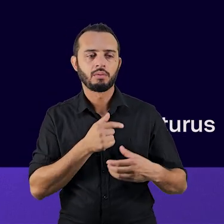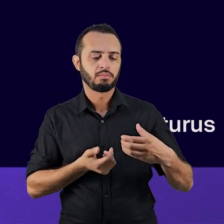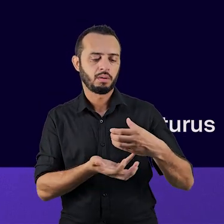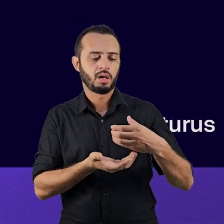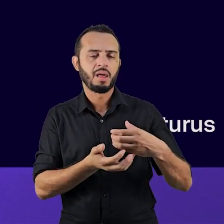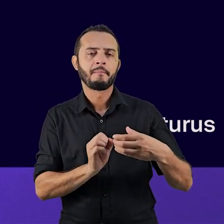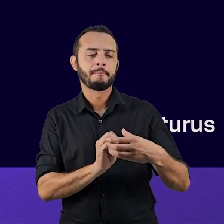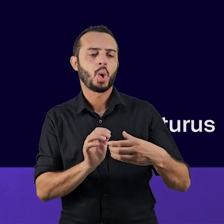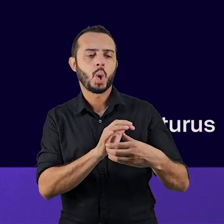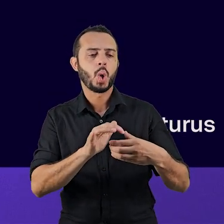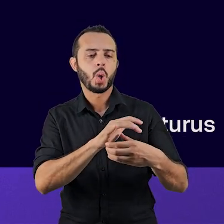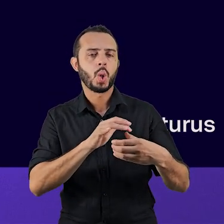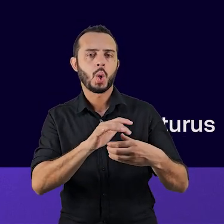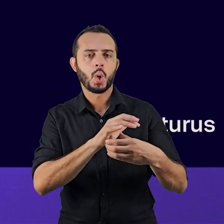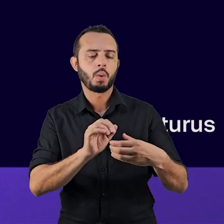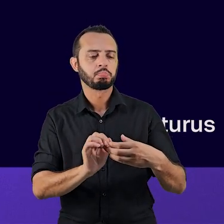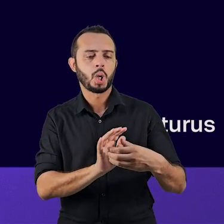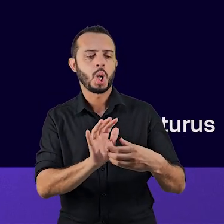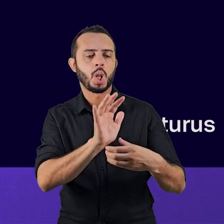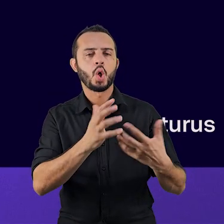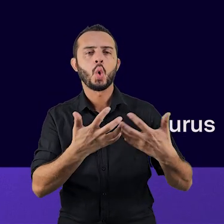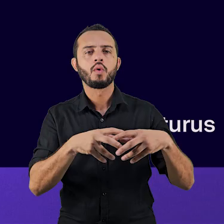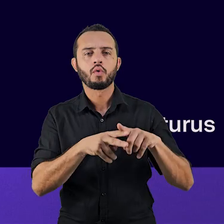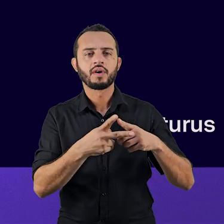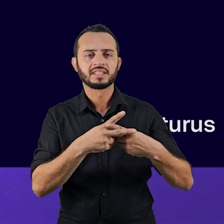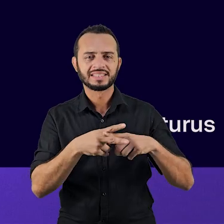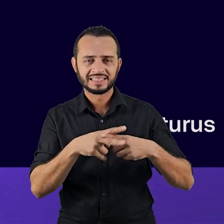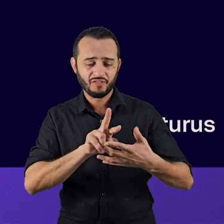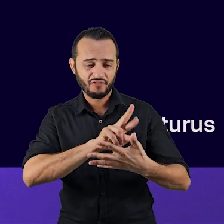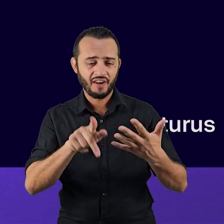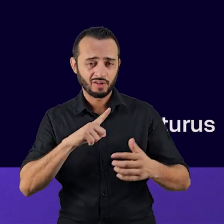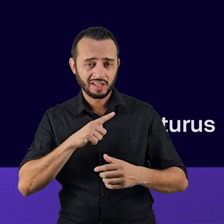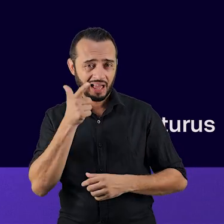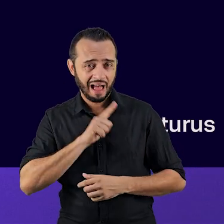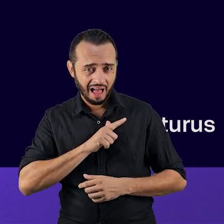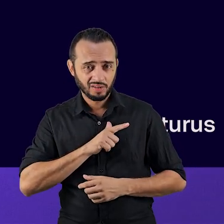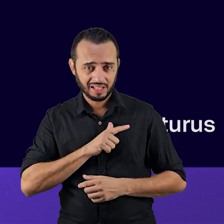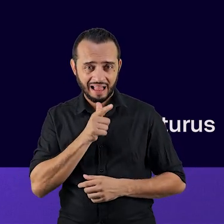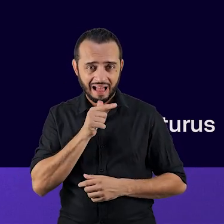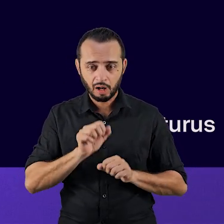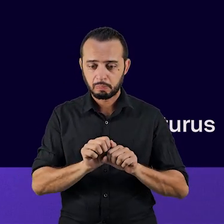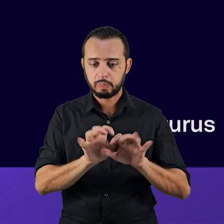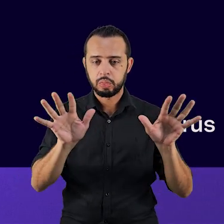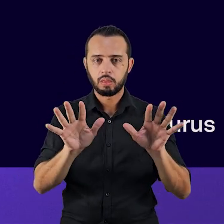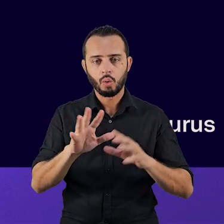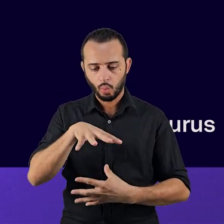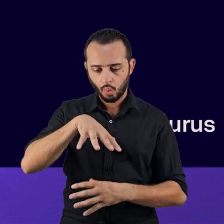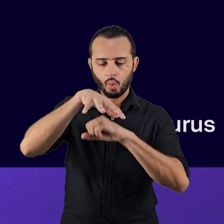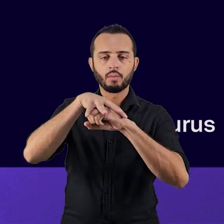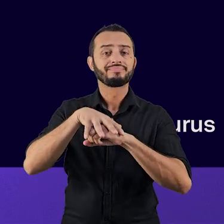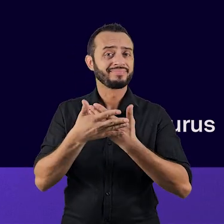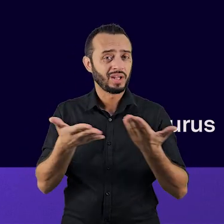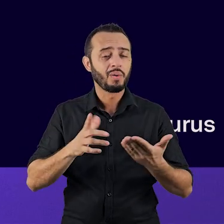vários cenários, várias configurações na qual a água pode se distribuir, então eu tenho muitos cenários, eu tenho muita entropia.